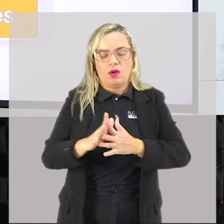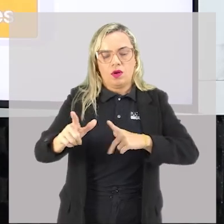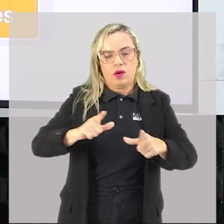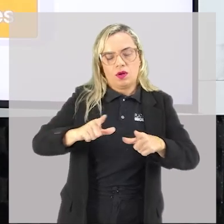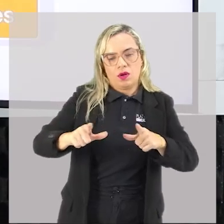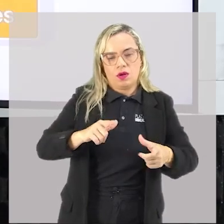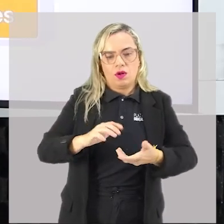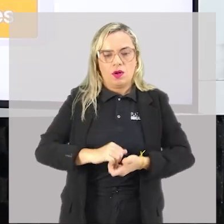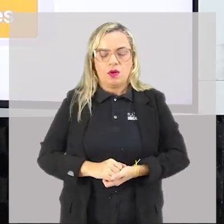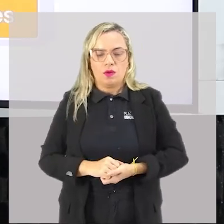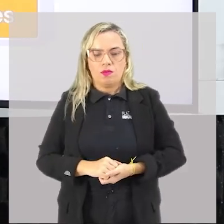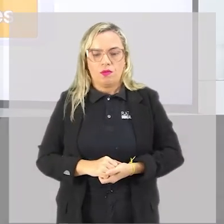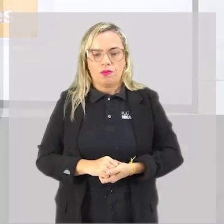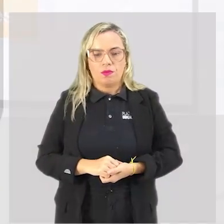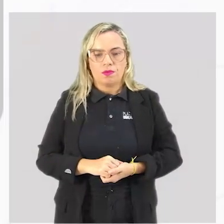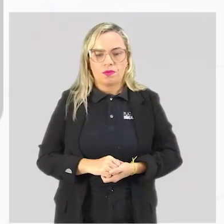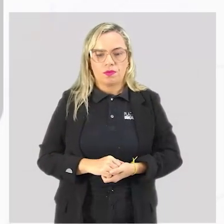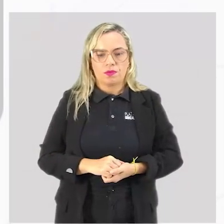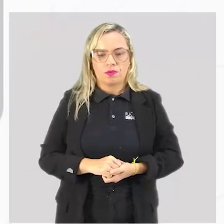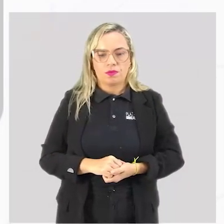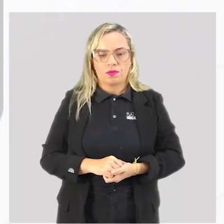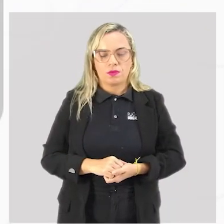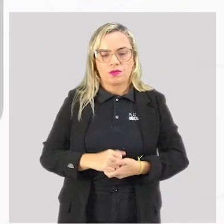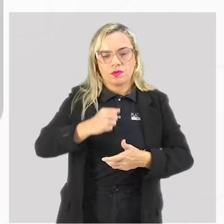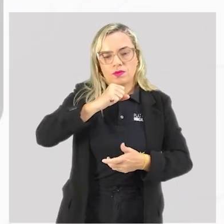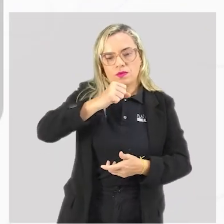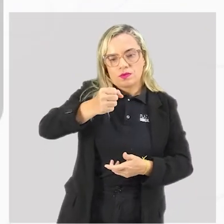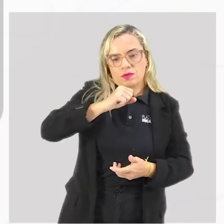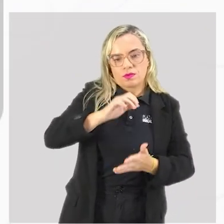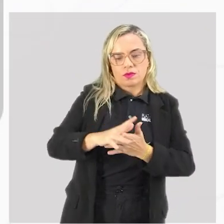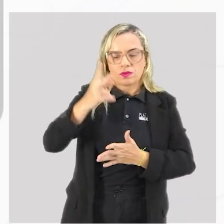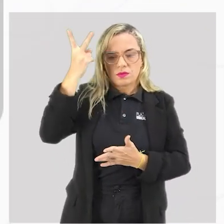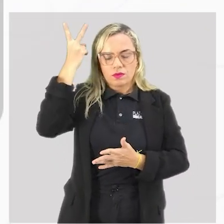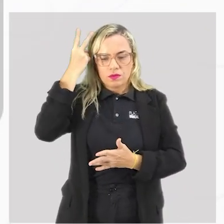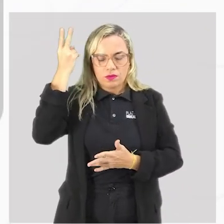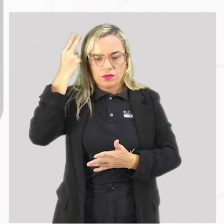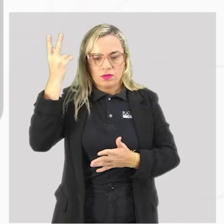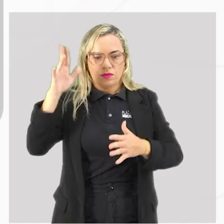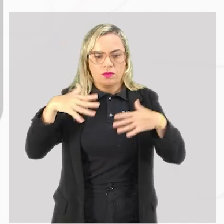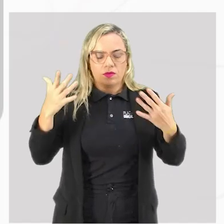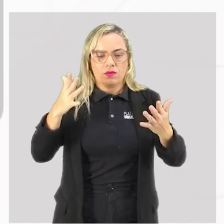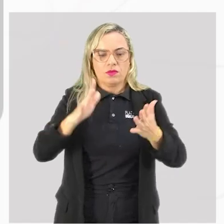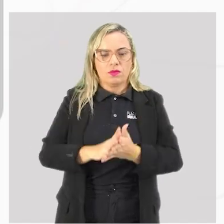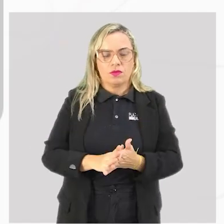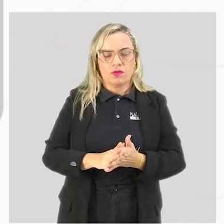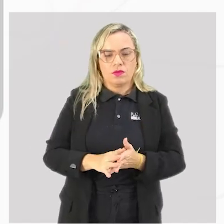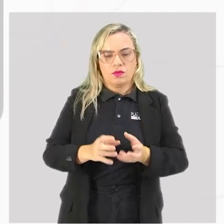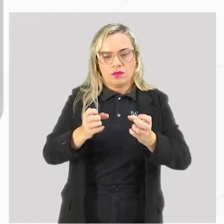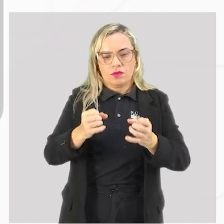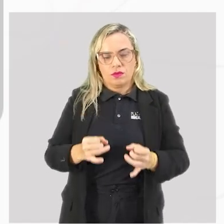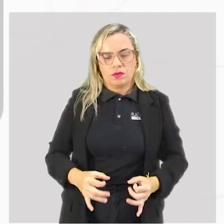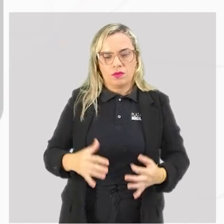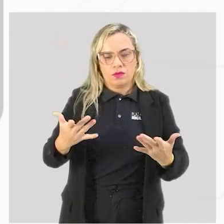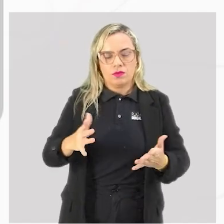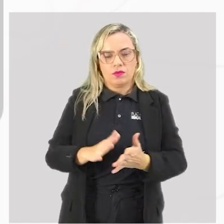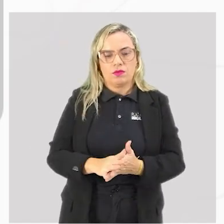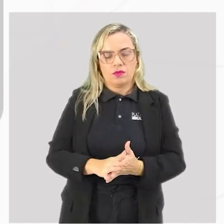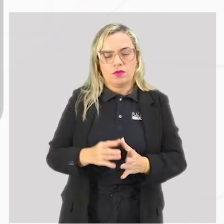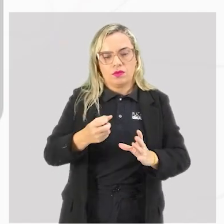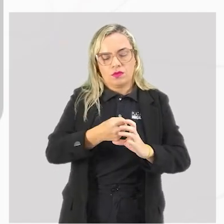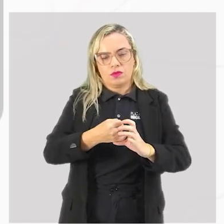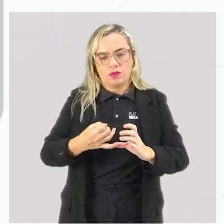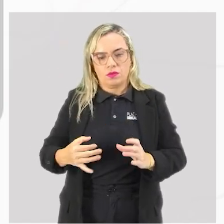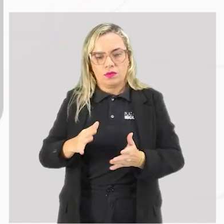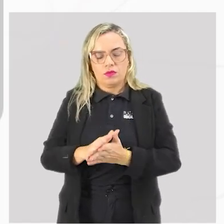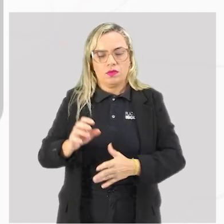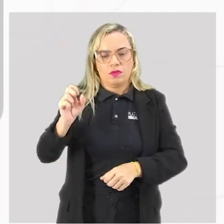trabalho para trabalho. Essas entrevistas, normalmente elas abordam atributos associados à vaga, né?